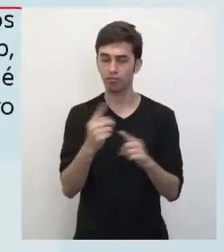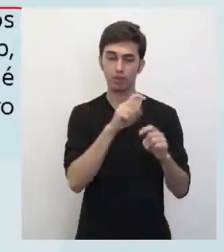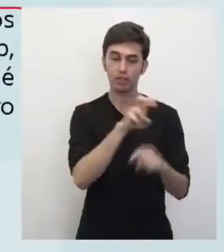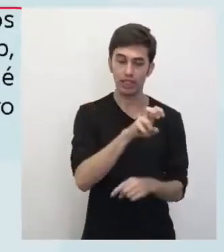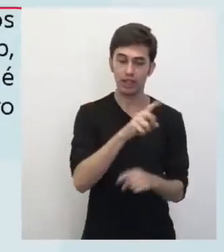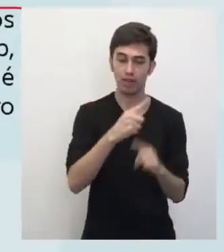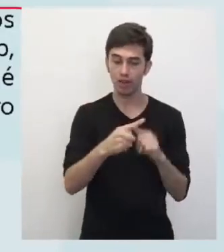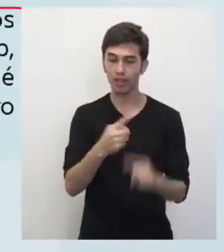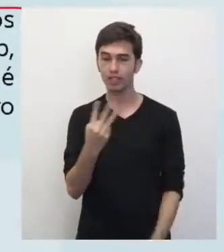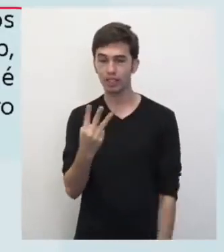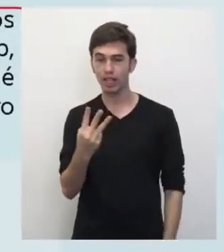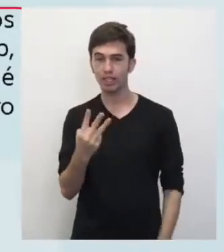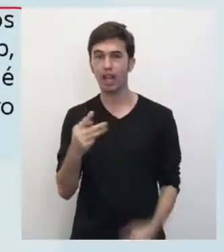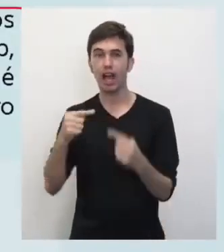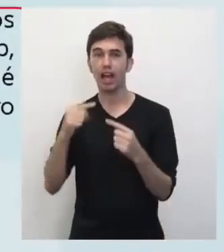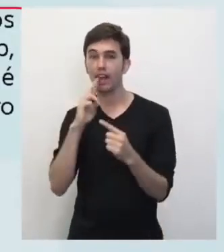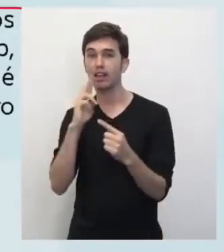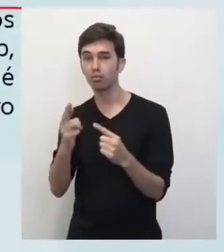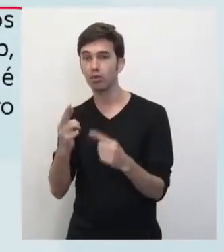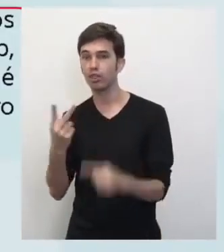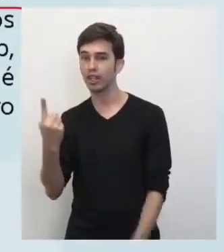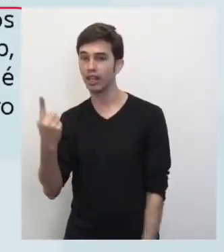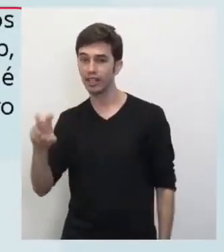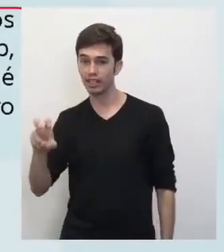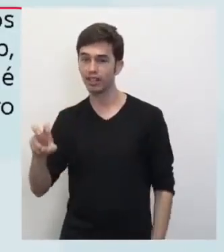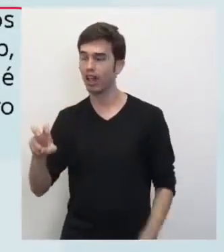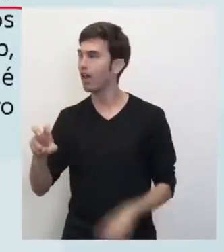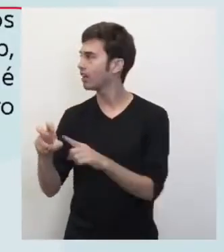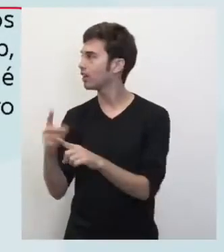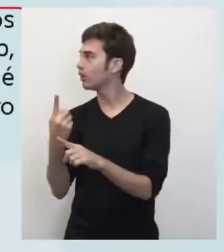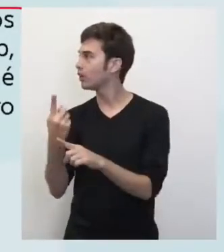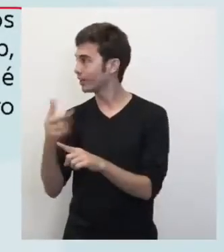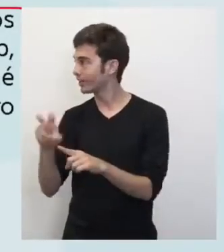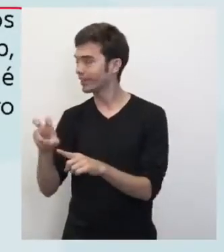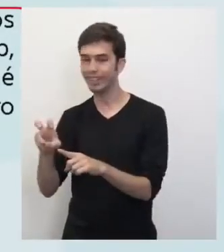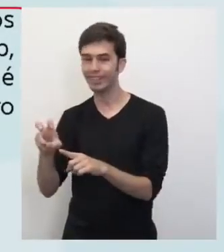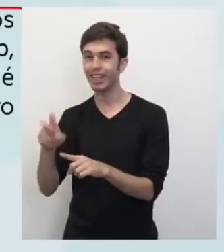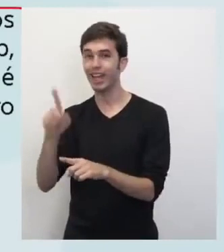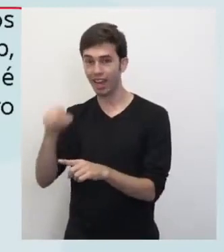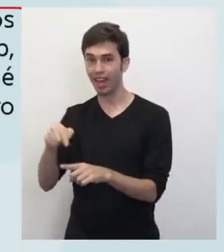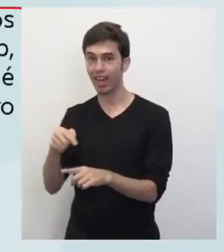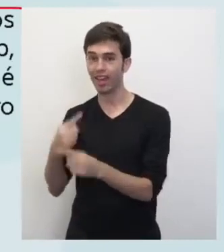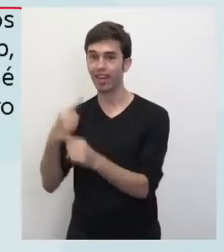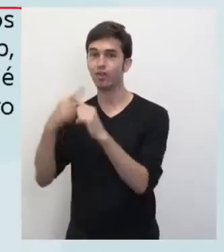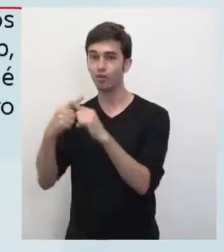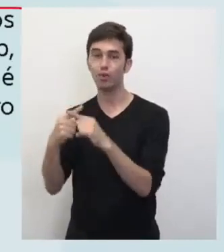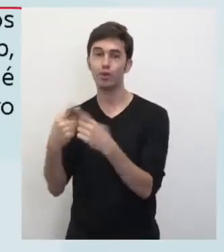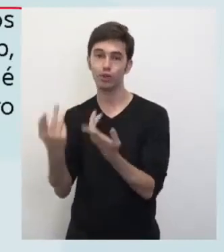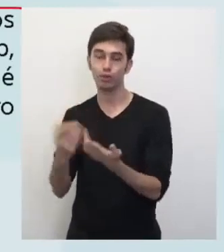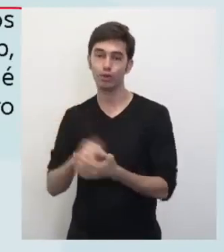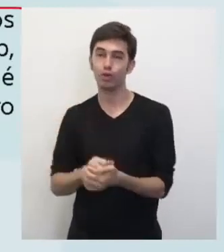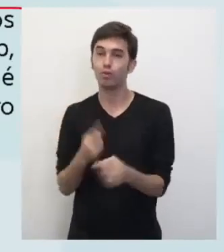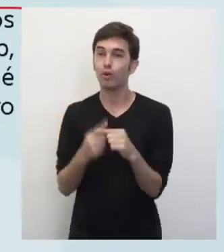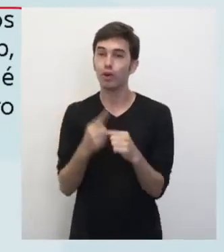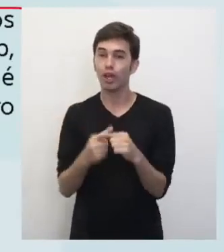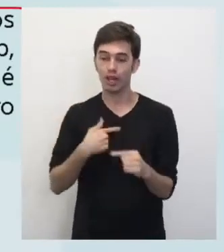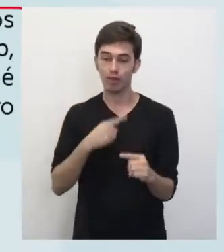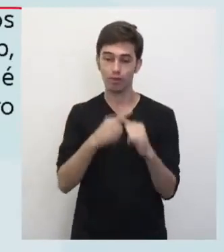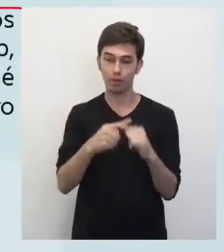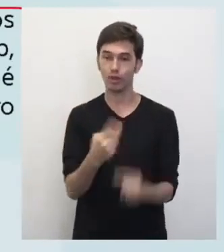o 15, eu sei que é múltiplo, né, Osmar? Sim. Então, eu posso dizer que o 15 aí é múltiplo, porque eu multipliquei pelo